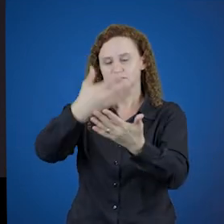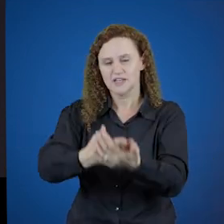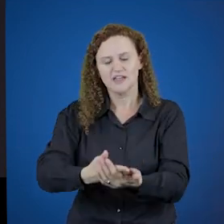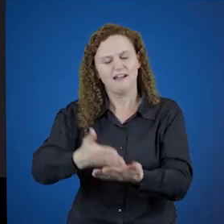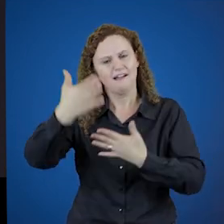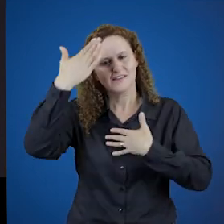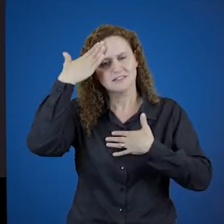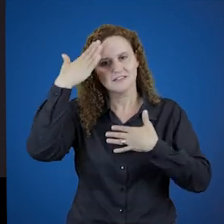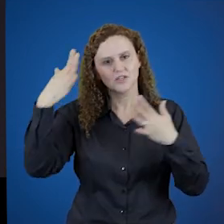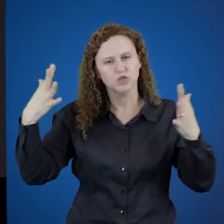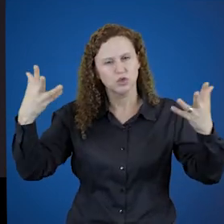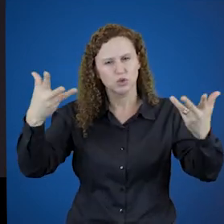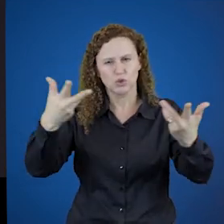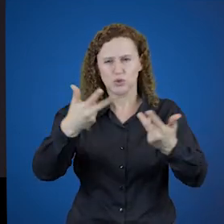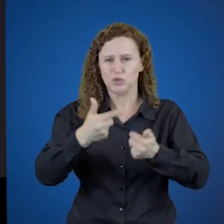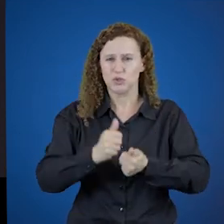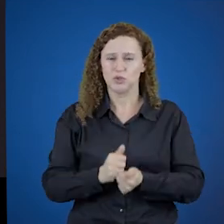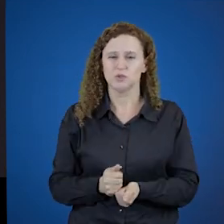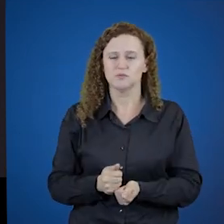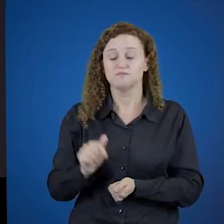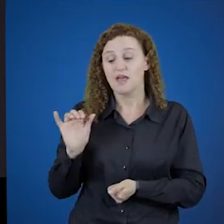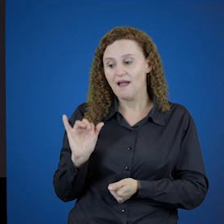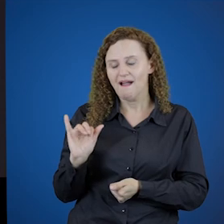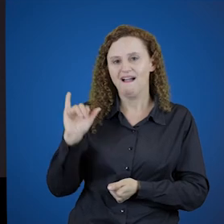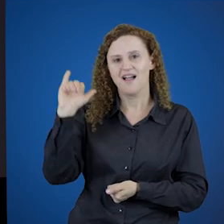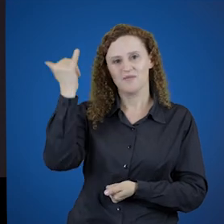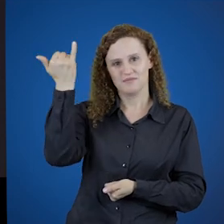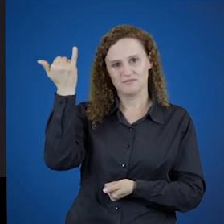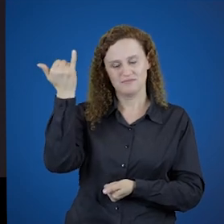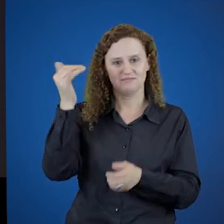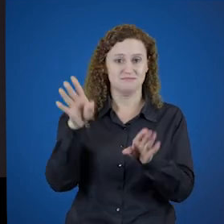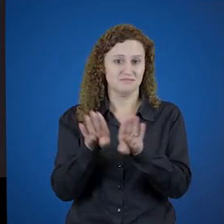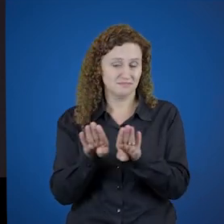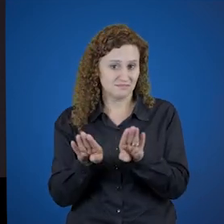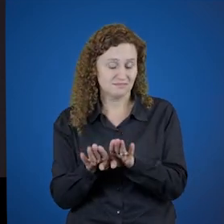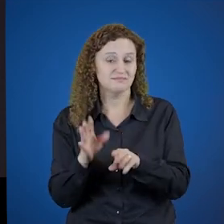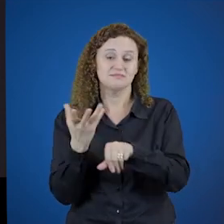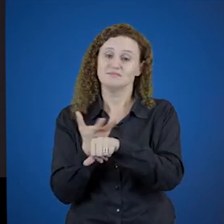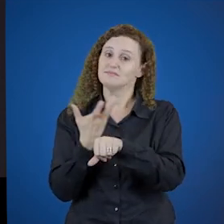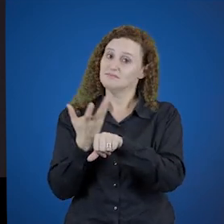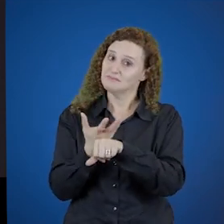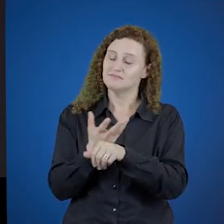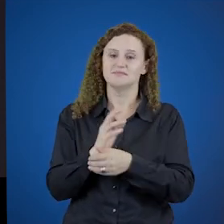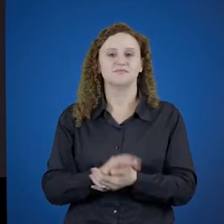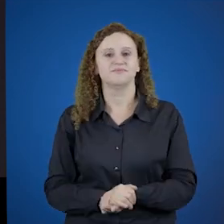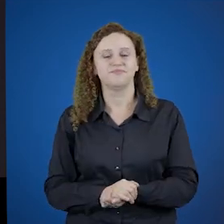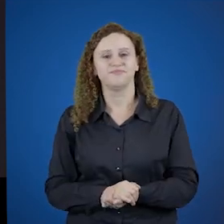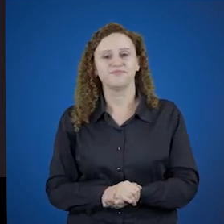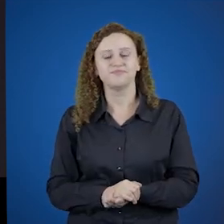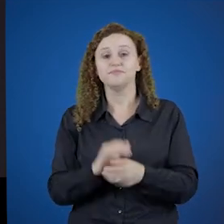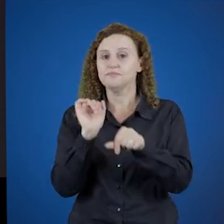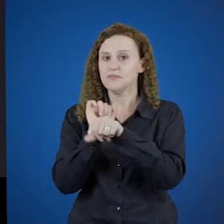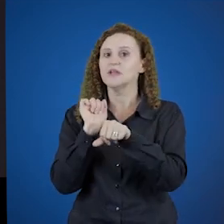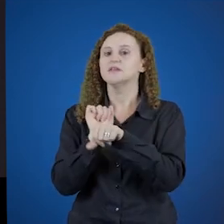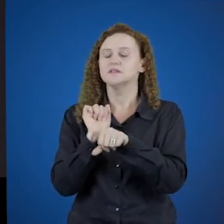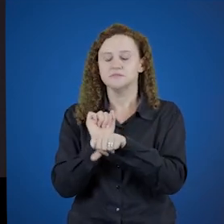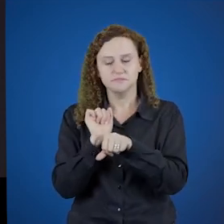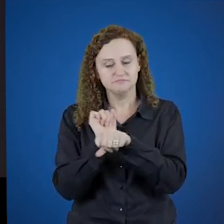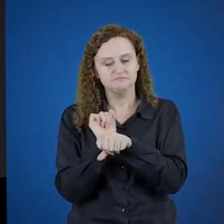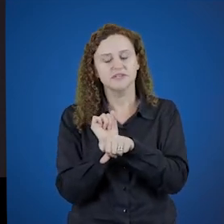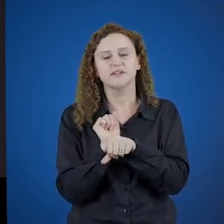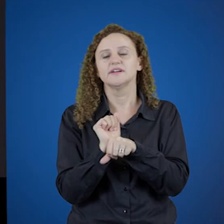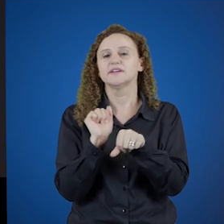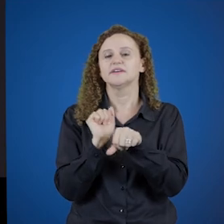sequência e agradeço a todos Espero que tenham aproveitado aí bastante a disciplina e